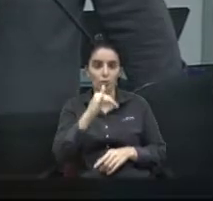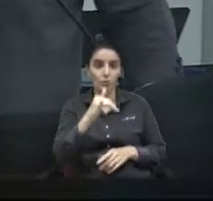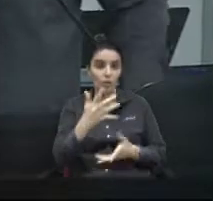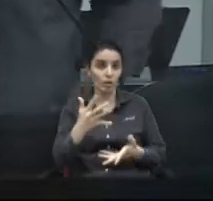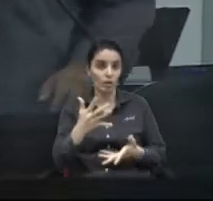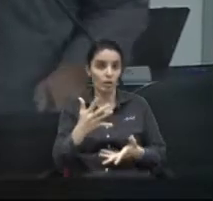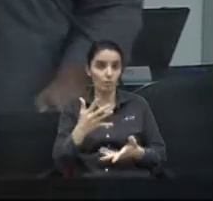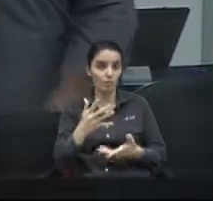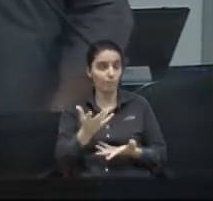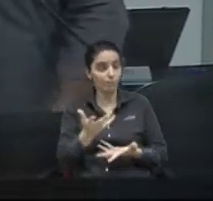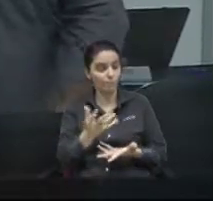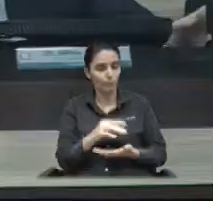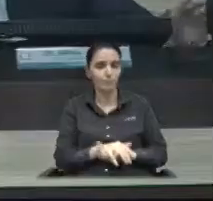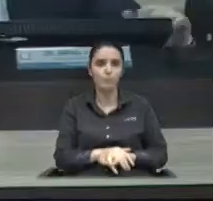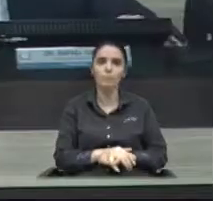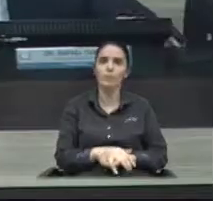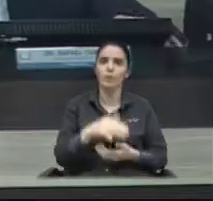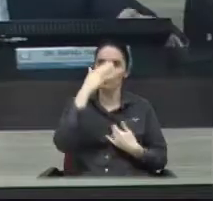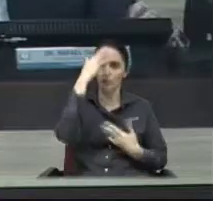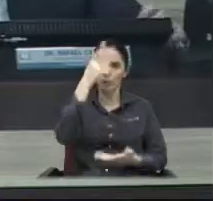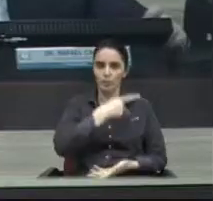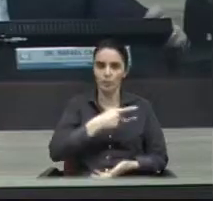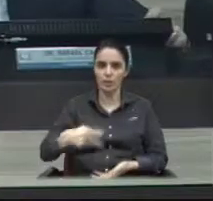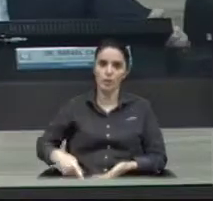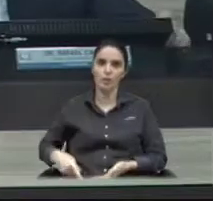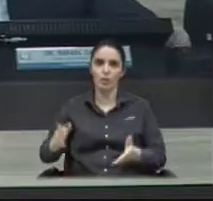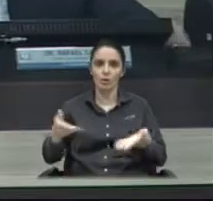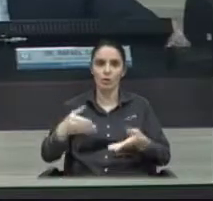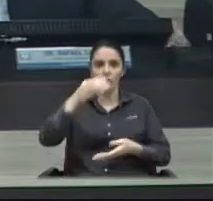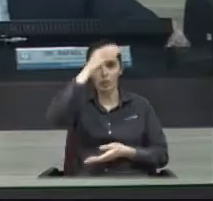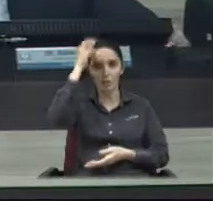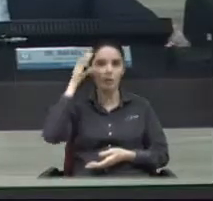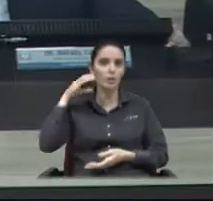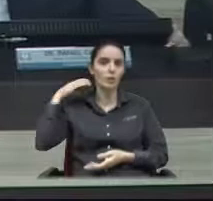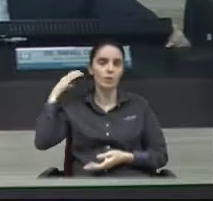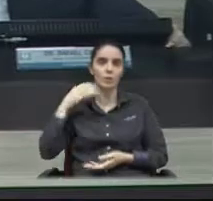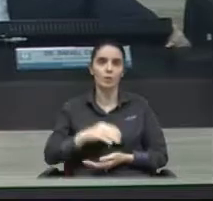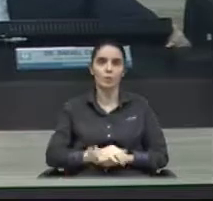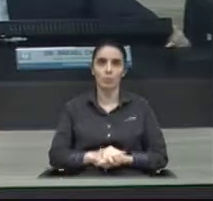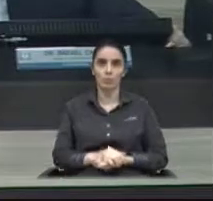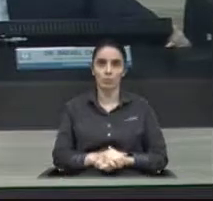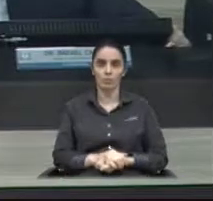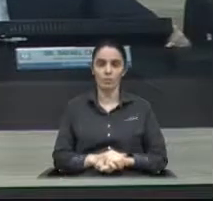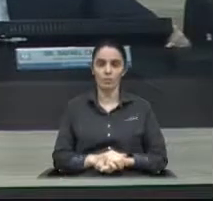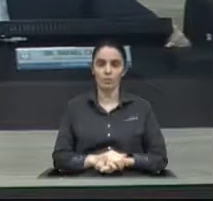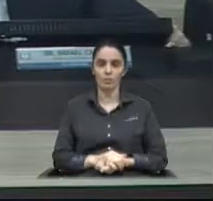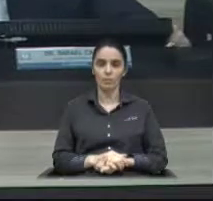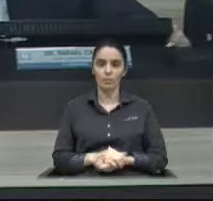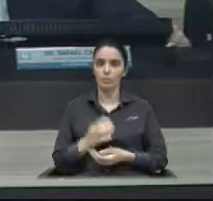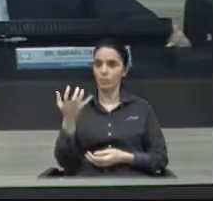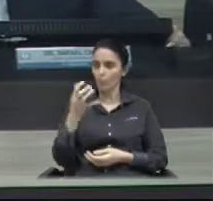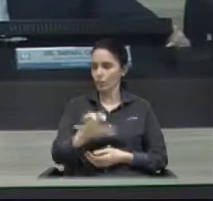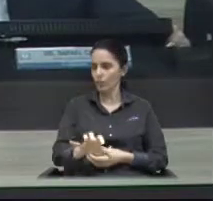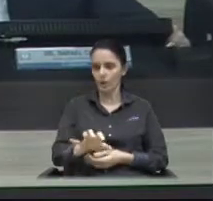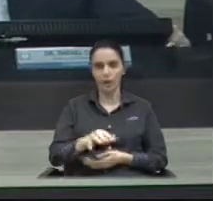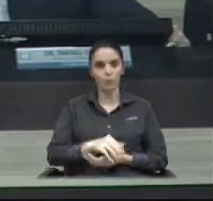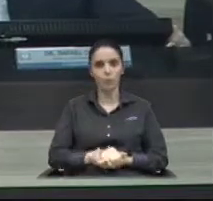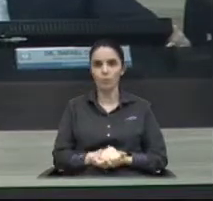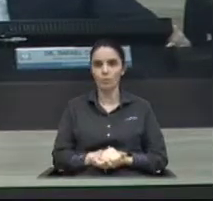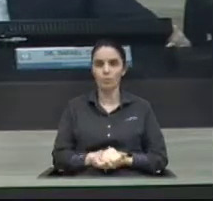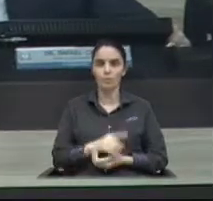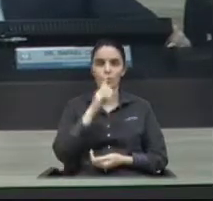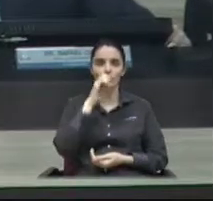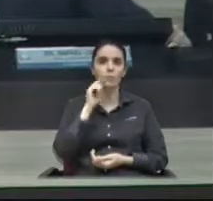imprensa é tendenciosa ou não. Obrigado, presidente. Carolina Pontes. Depois dessa. Dispenso, presidente.